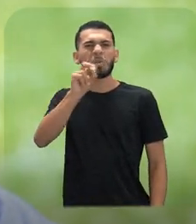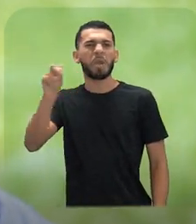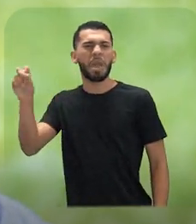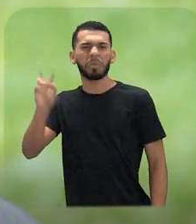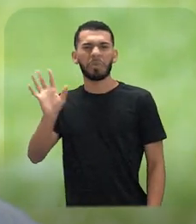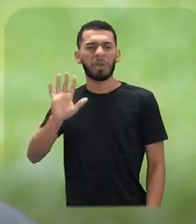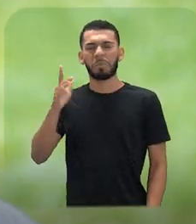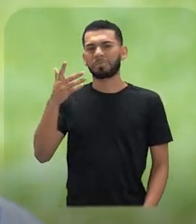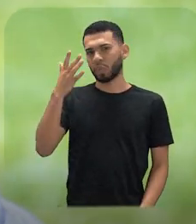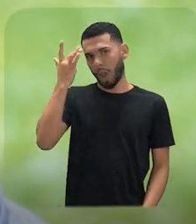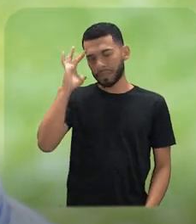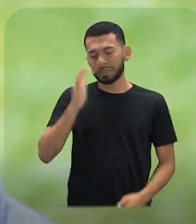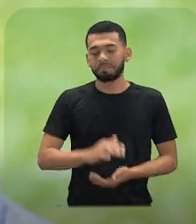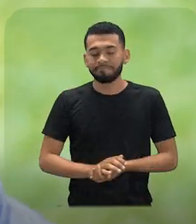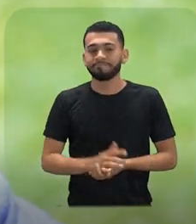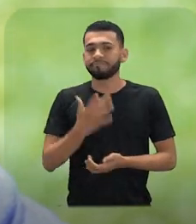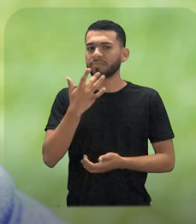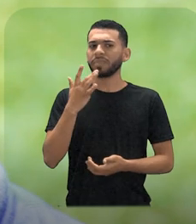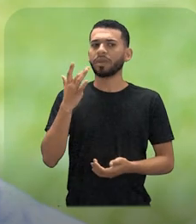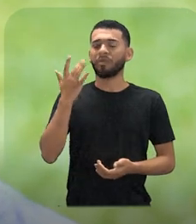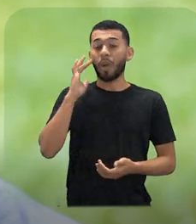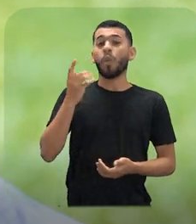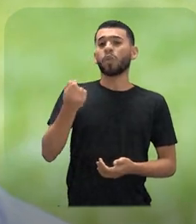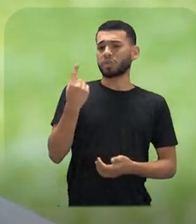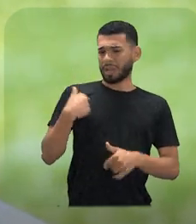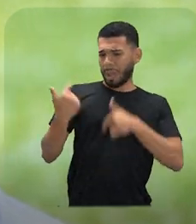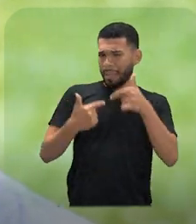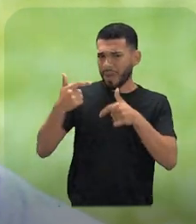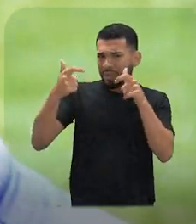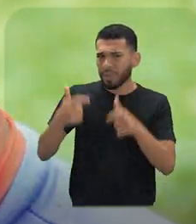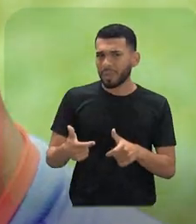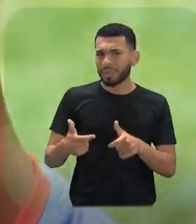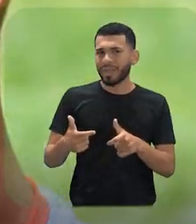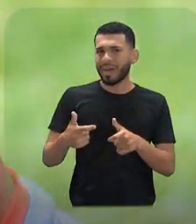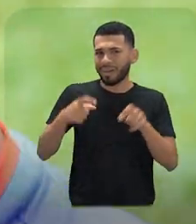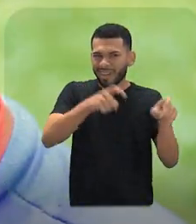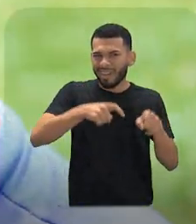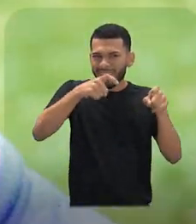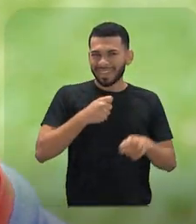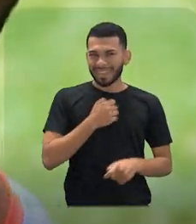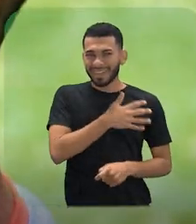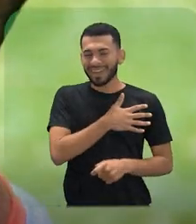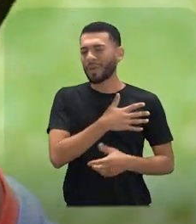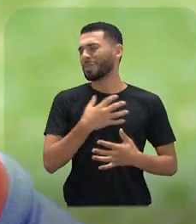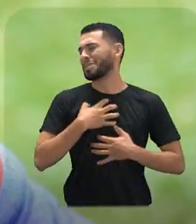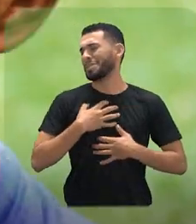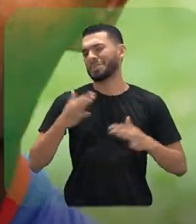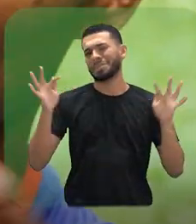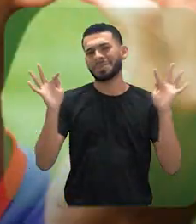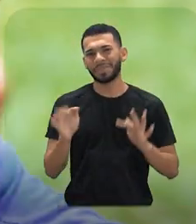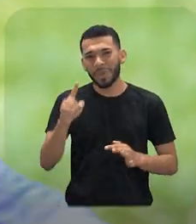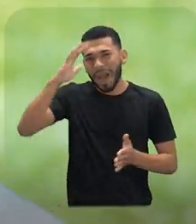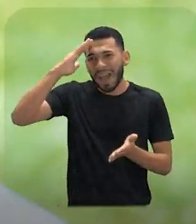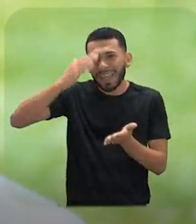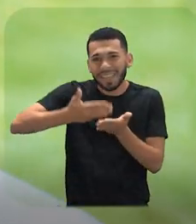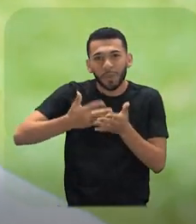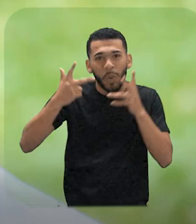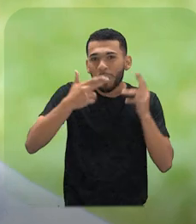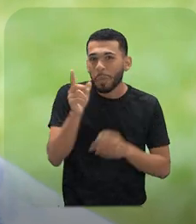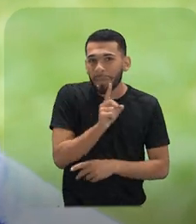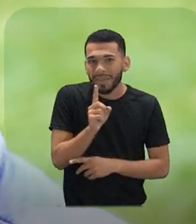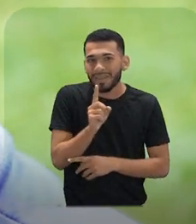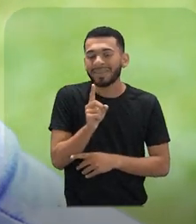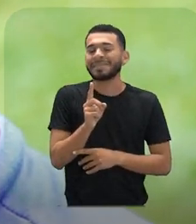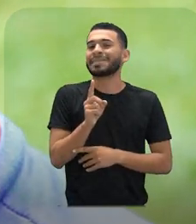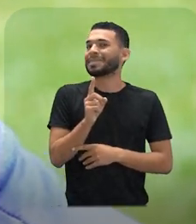500 e um quebrado, se eu não me engano. Aí eu digo, oxe, eu vou trabalhar no instituto, no agrícola. Oxe, fiquei muito animado. Você